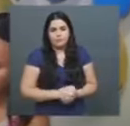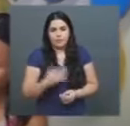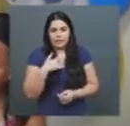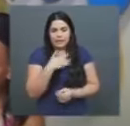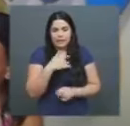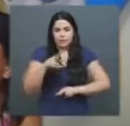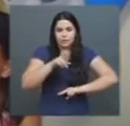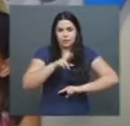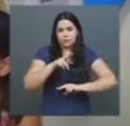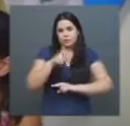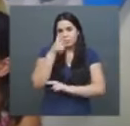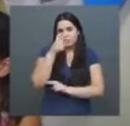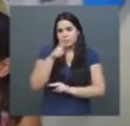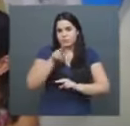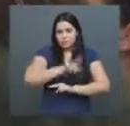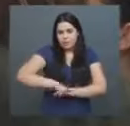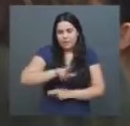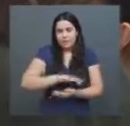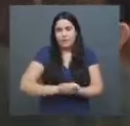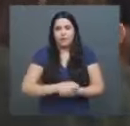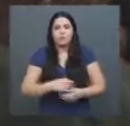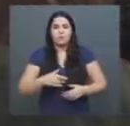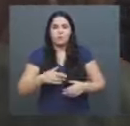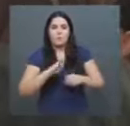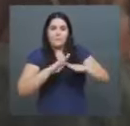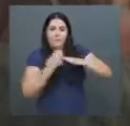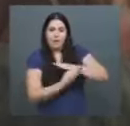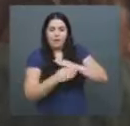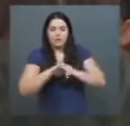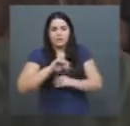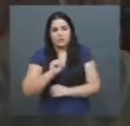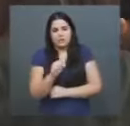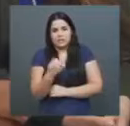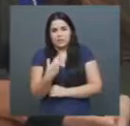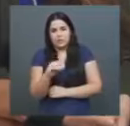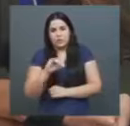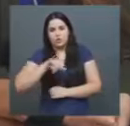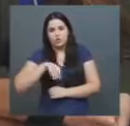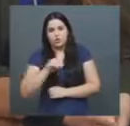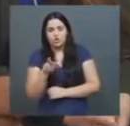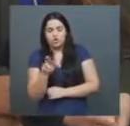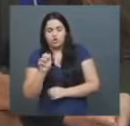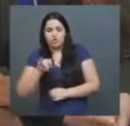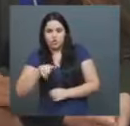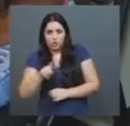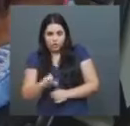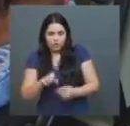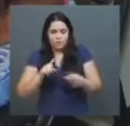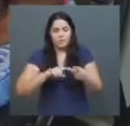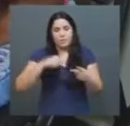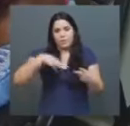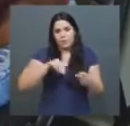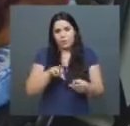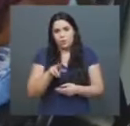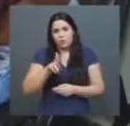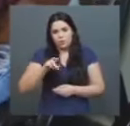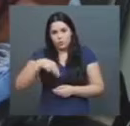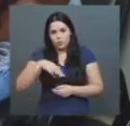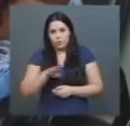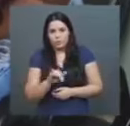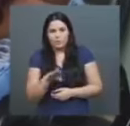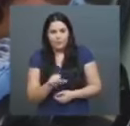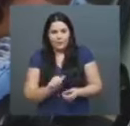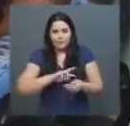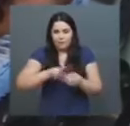A ação aconteceu nos bairros São Jorge, Jardim Célia e Morumbi durante toda a sexta-feira. Mãe de primeira viagem